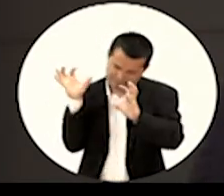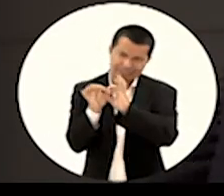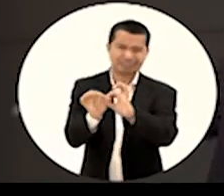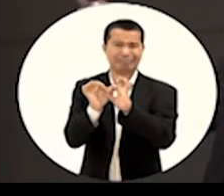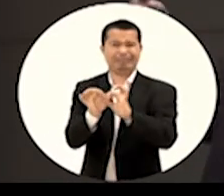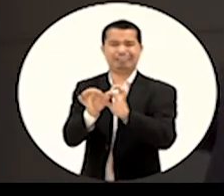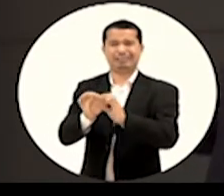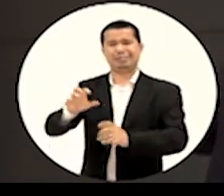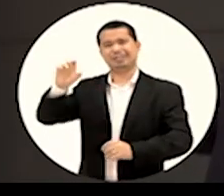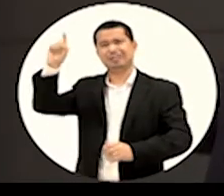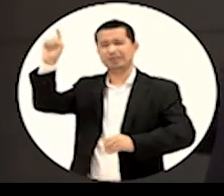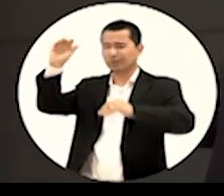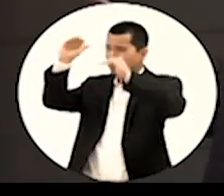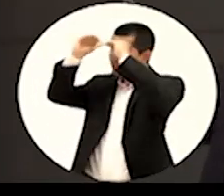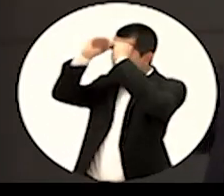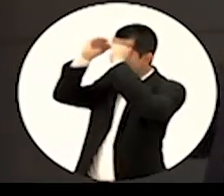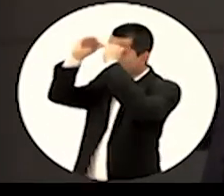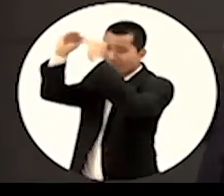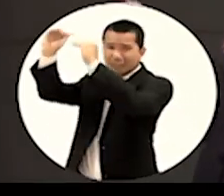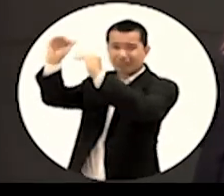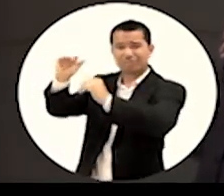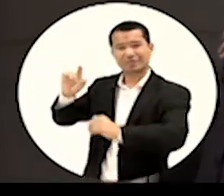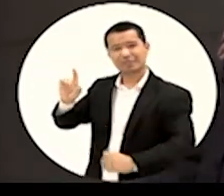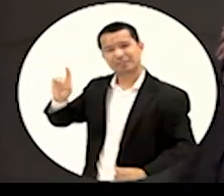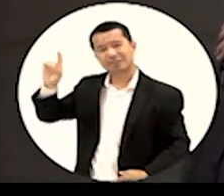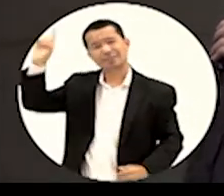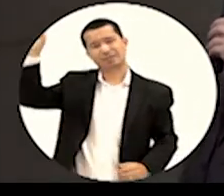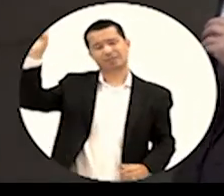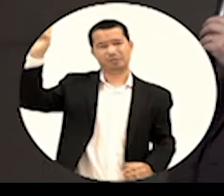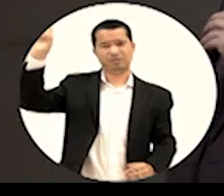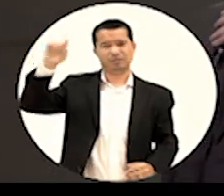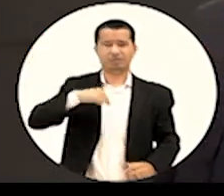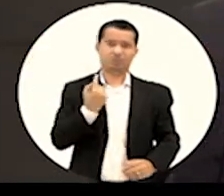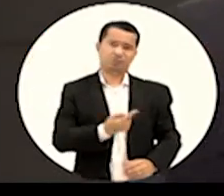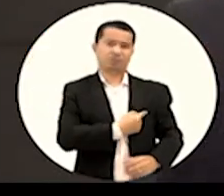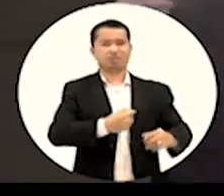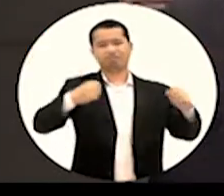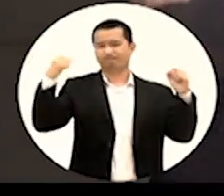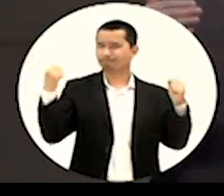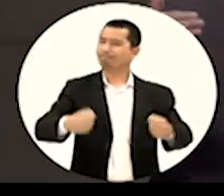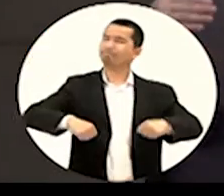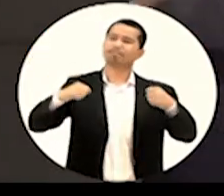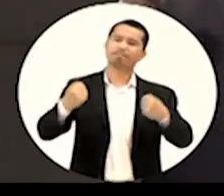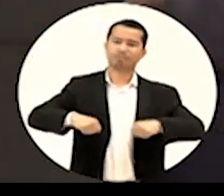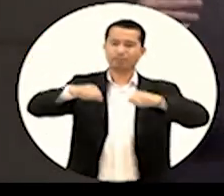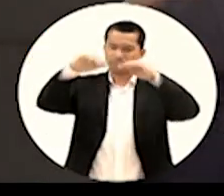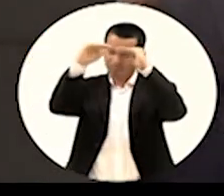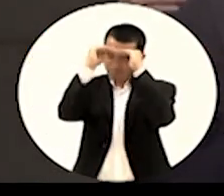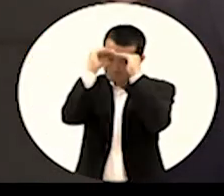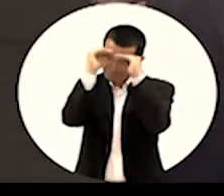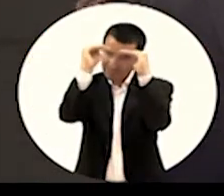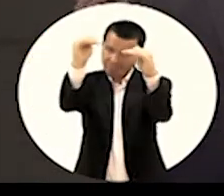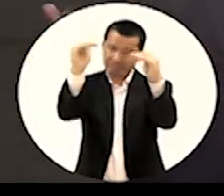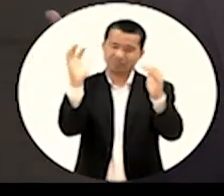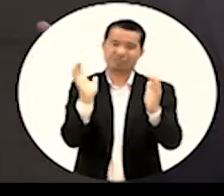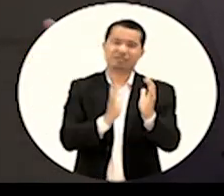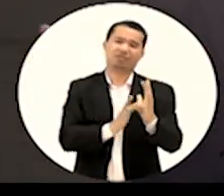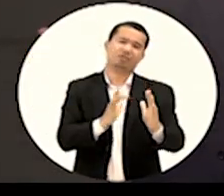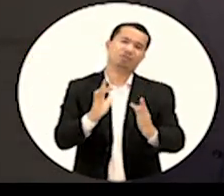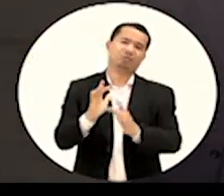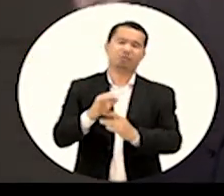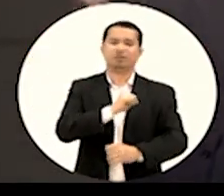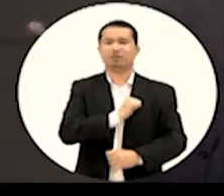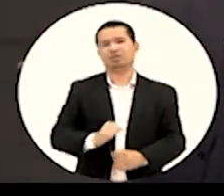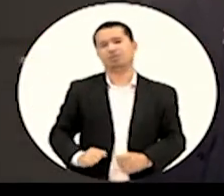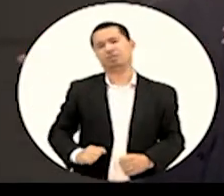não tem a essência da piedade e do temor a Deus, que é a obediência